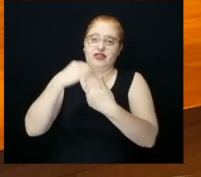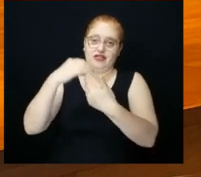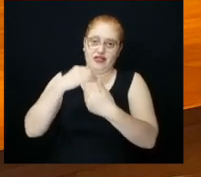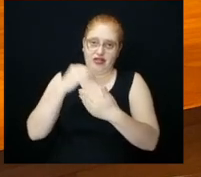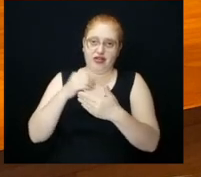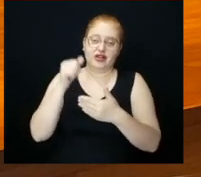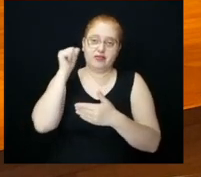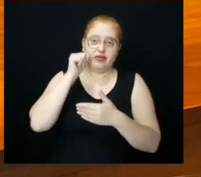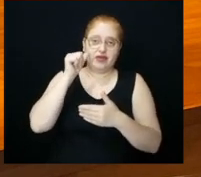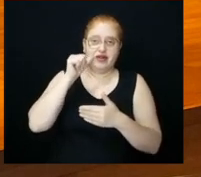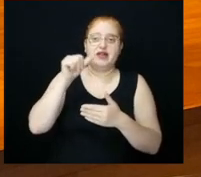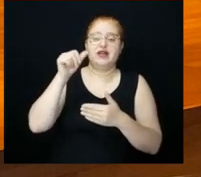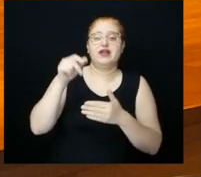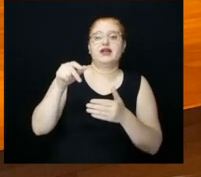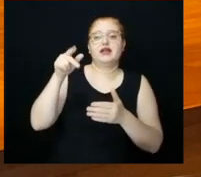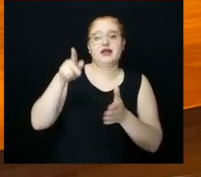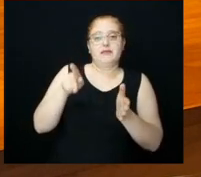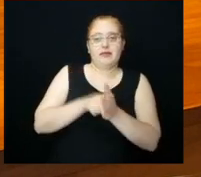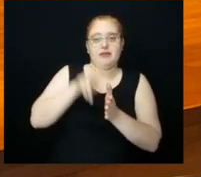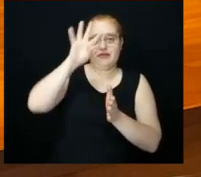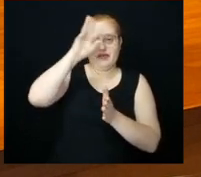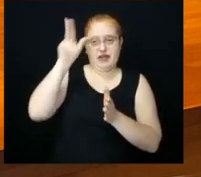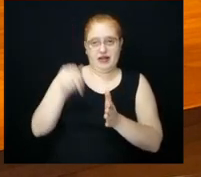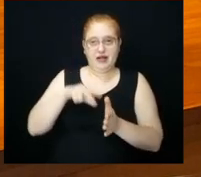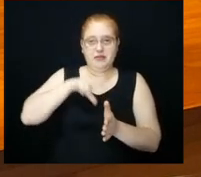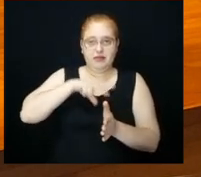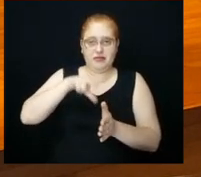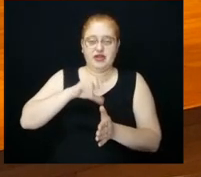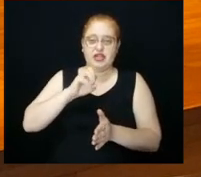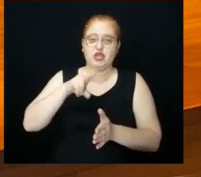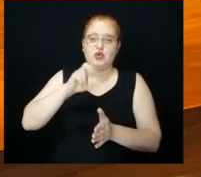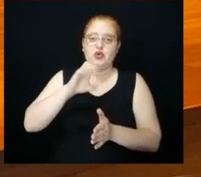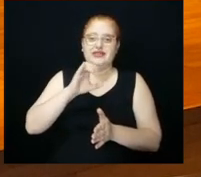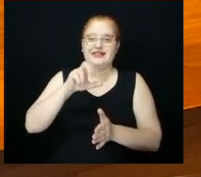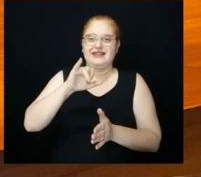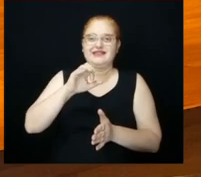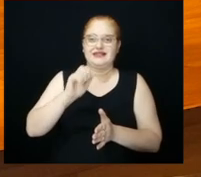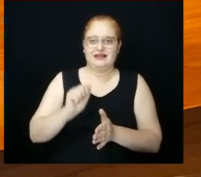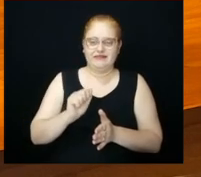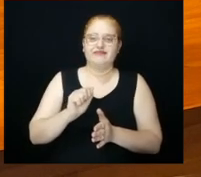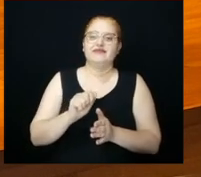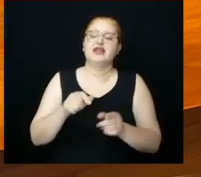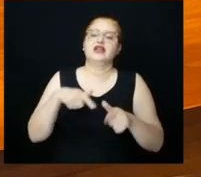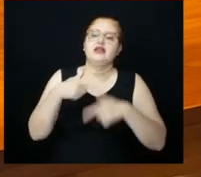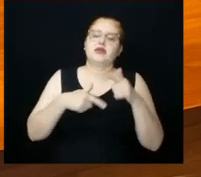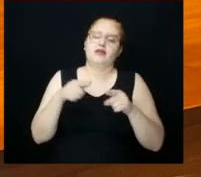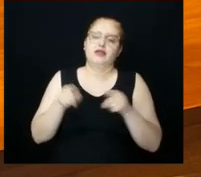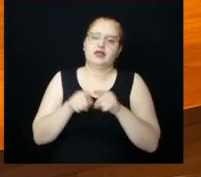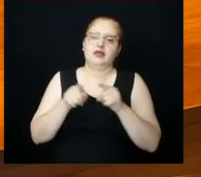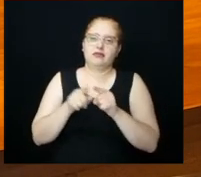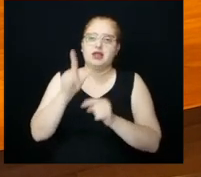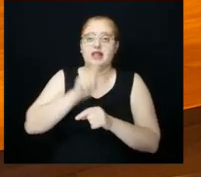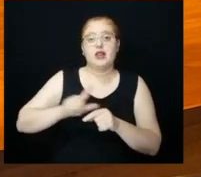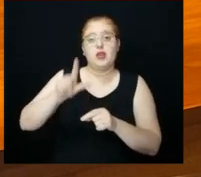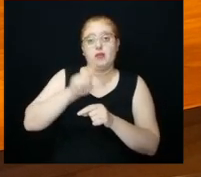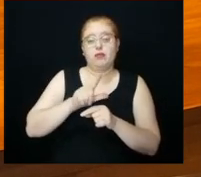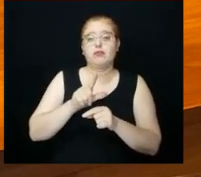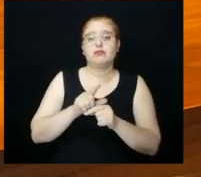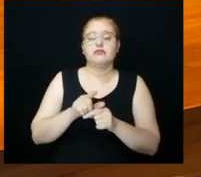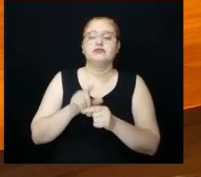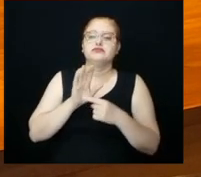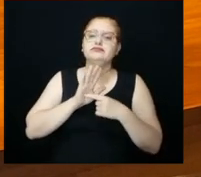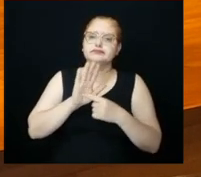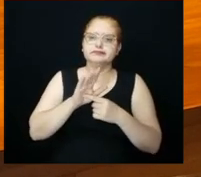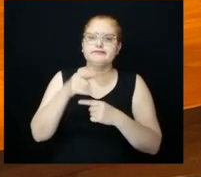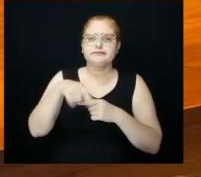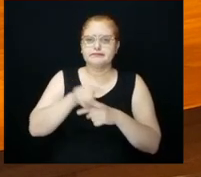que foi a professora Inocência Mata, em Portugal, nós trabalhamos também, né, toda a questão da literatura. E eu vou